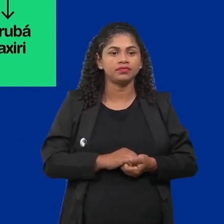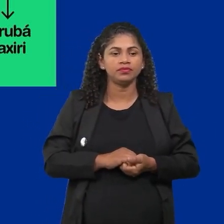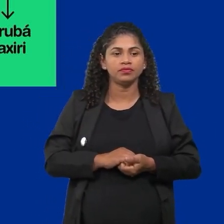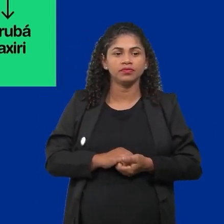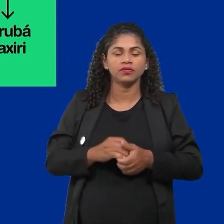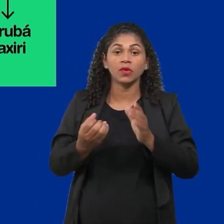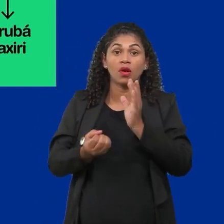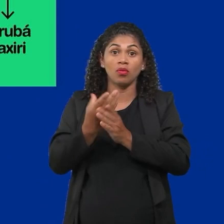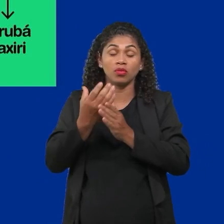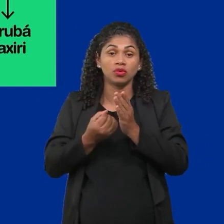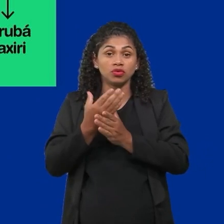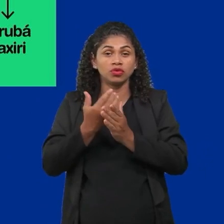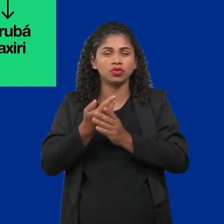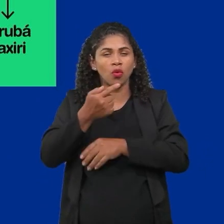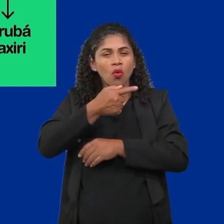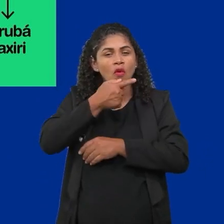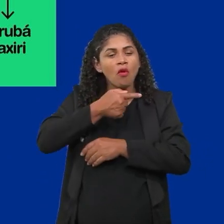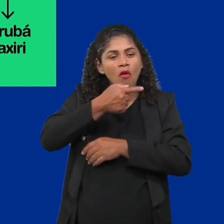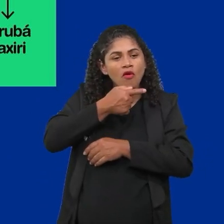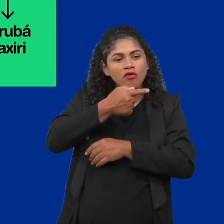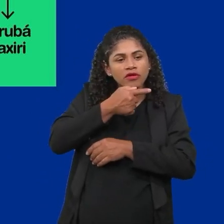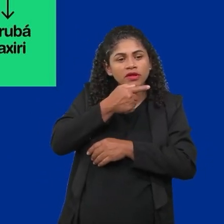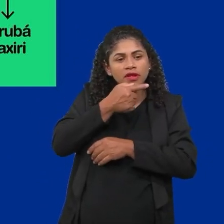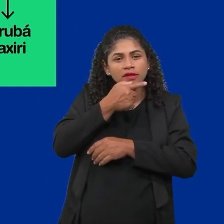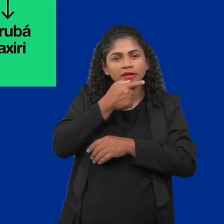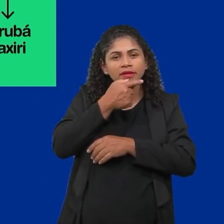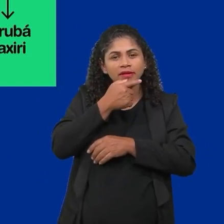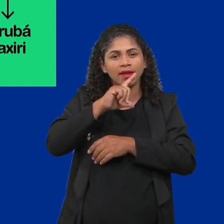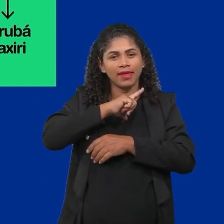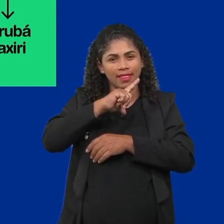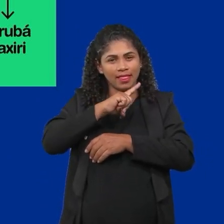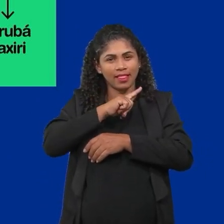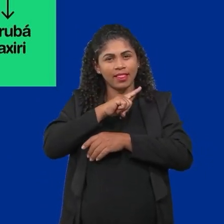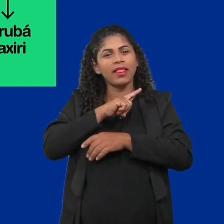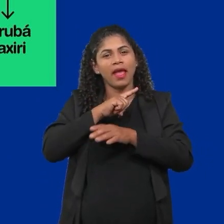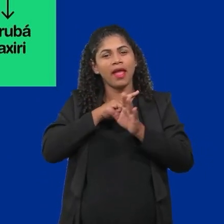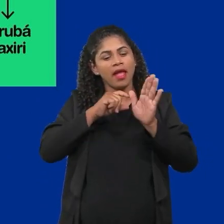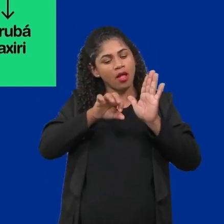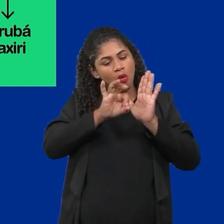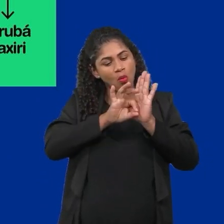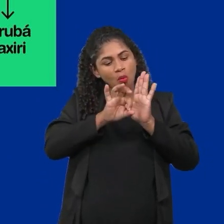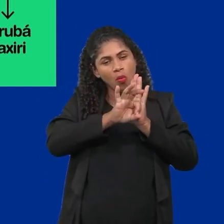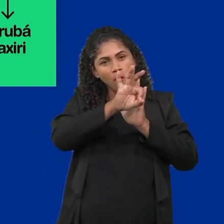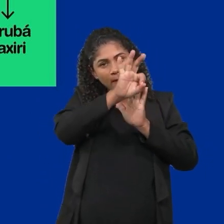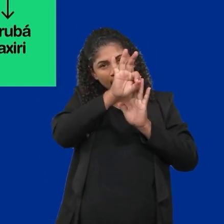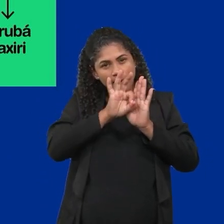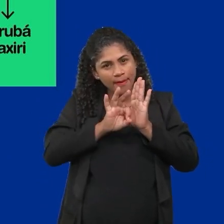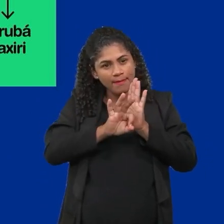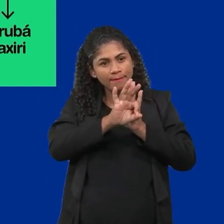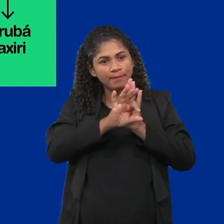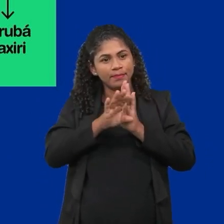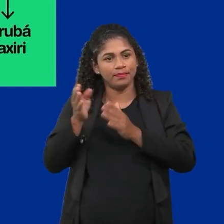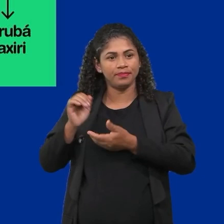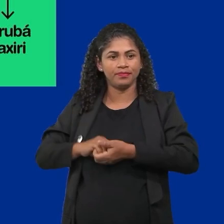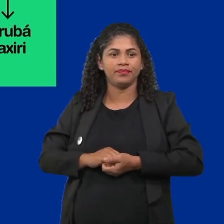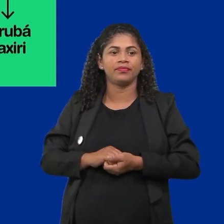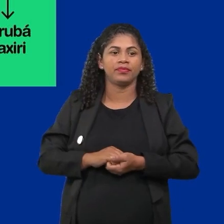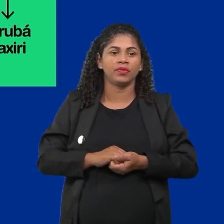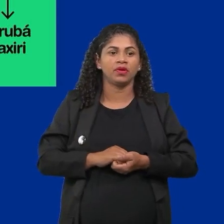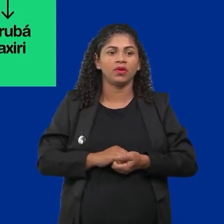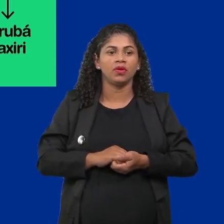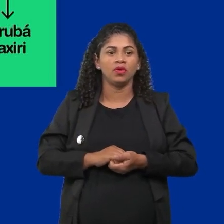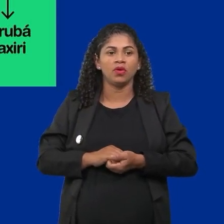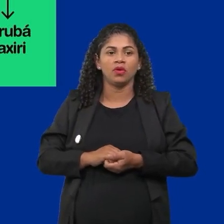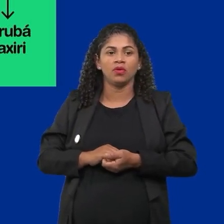aquele queijo cheio de buraquinhos, mais o CO2 e o ácido propiônico. O